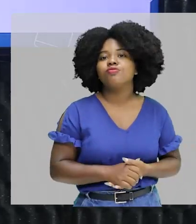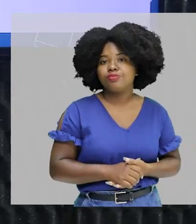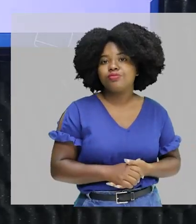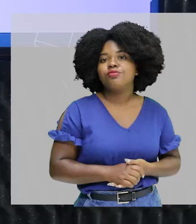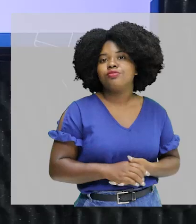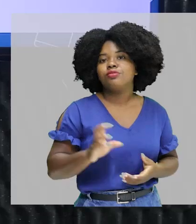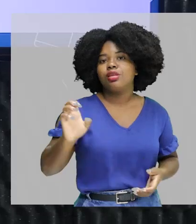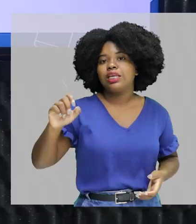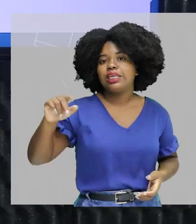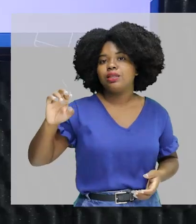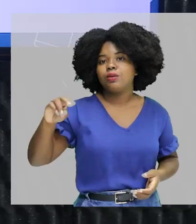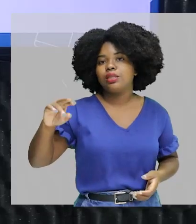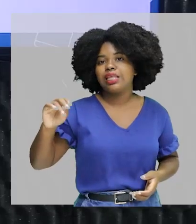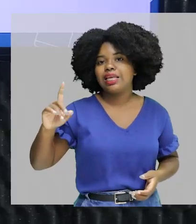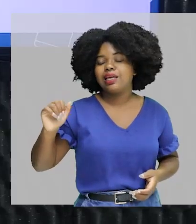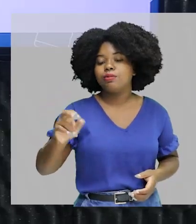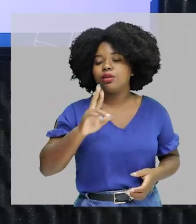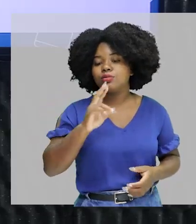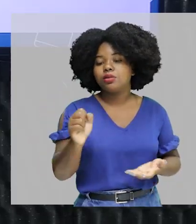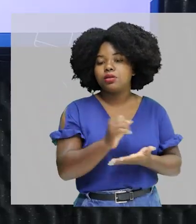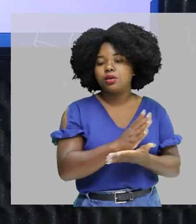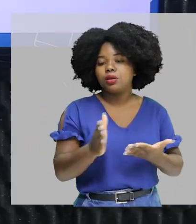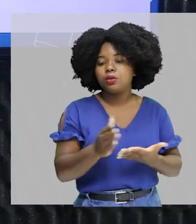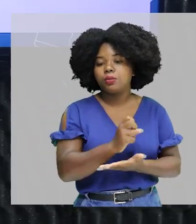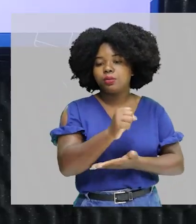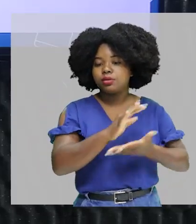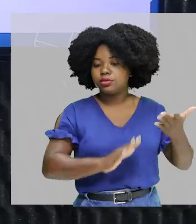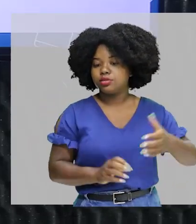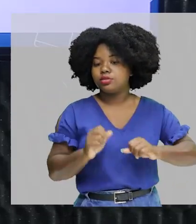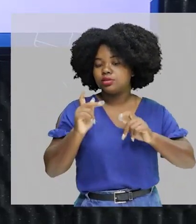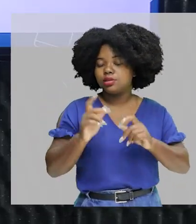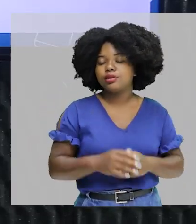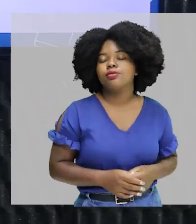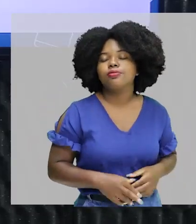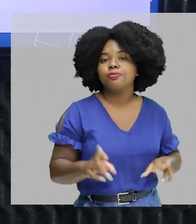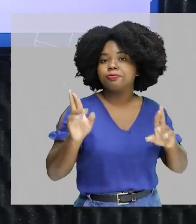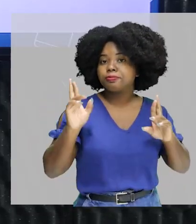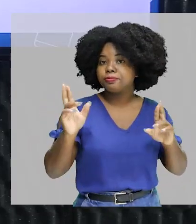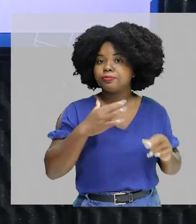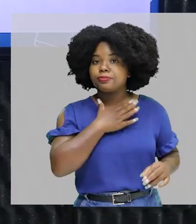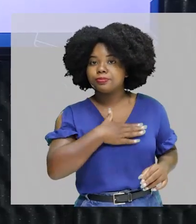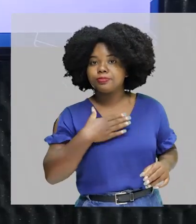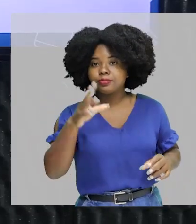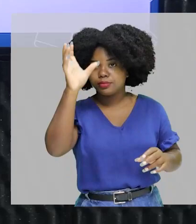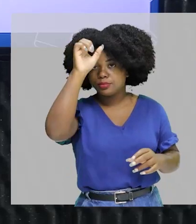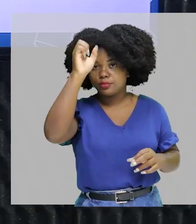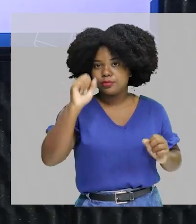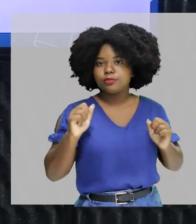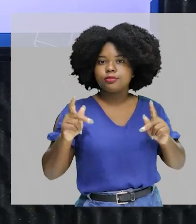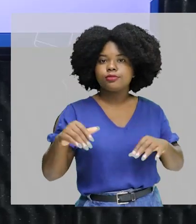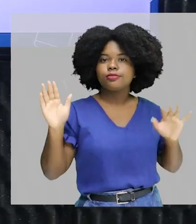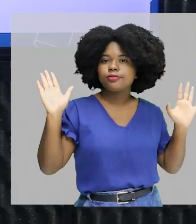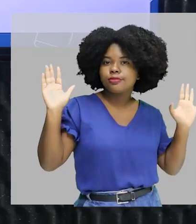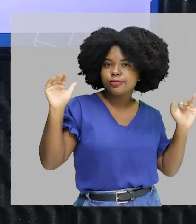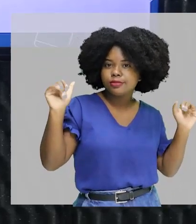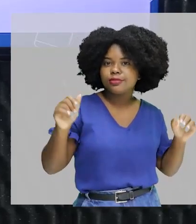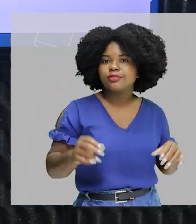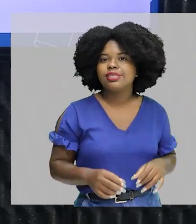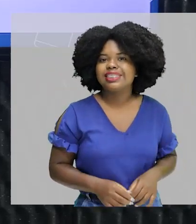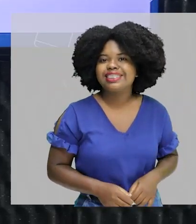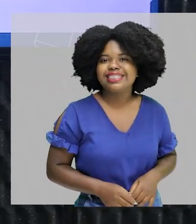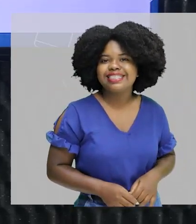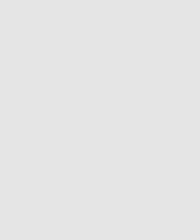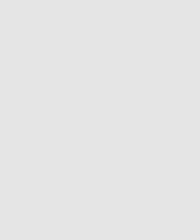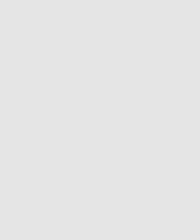sobre equinodermos, respondemos algumas questões. Espero que vocês tenham entendido, tá, pessoal? Até mais, tchau, tchau.